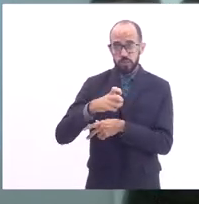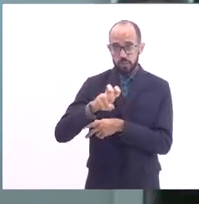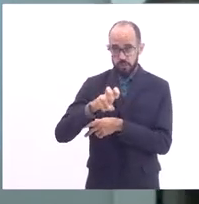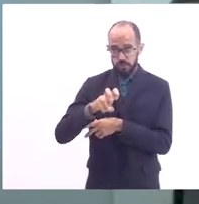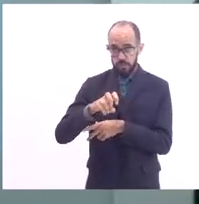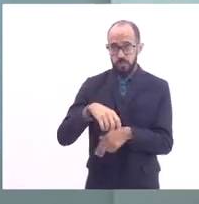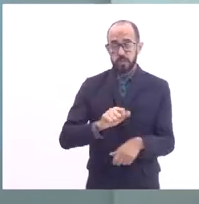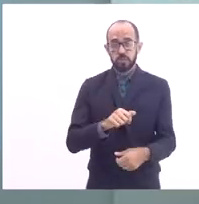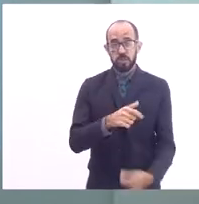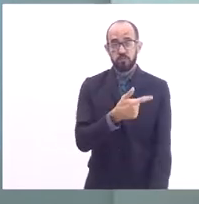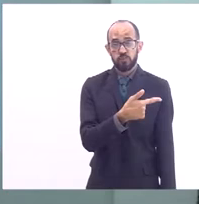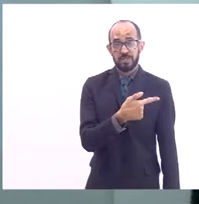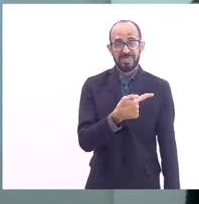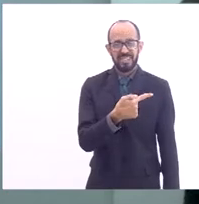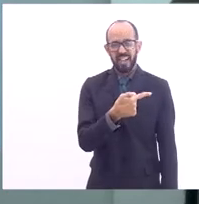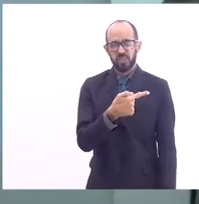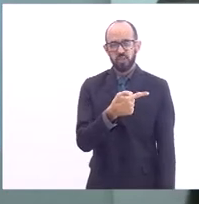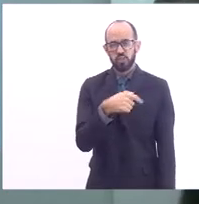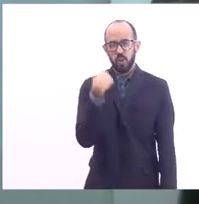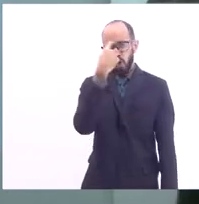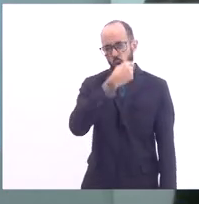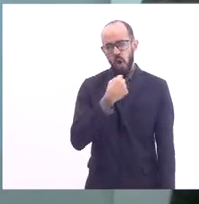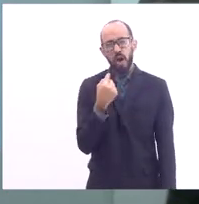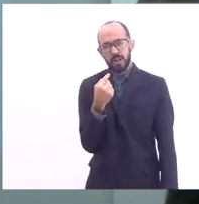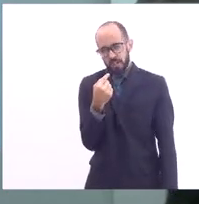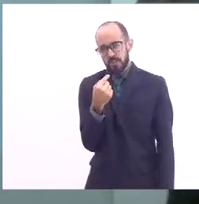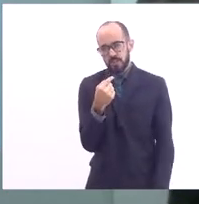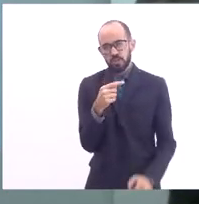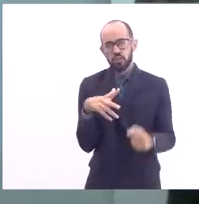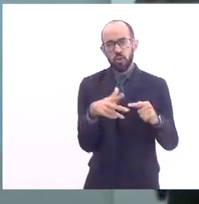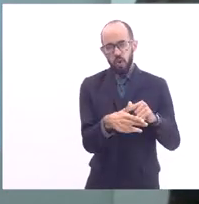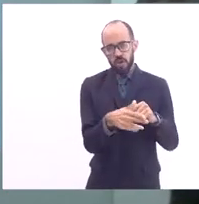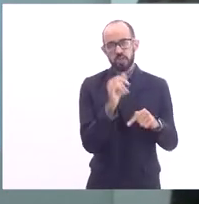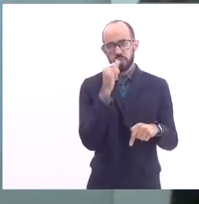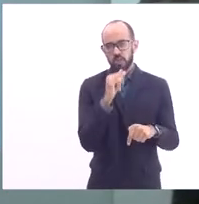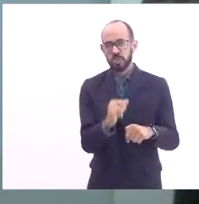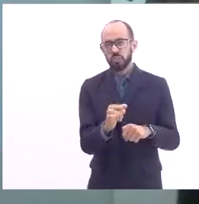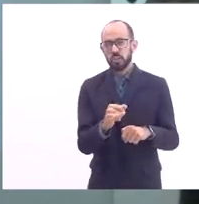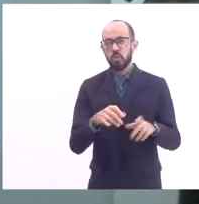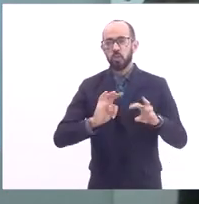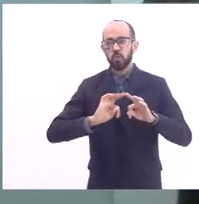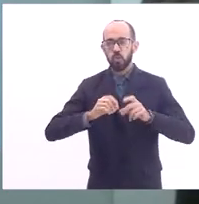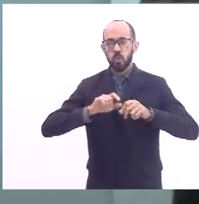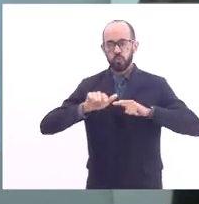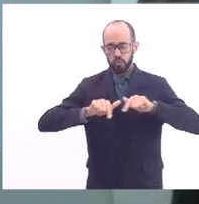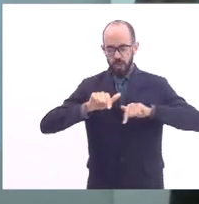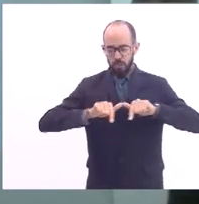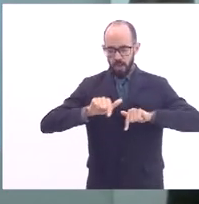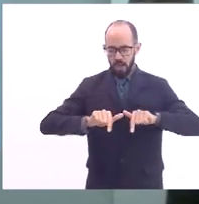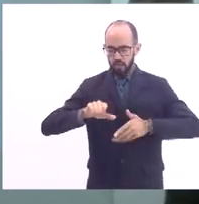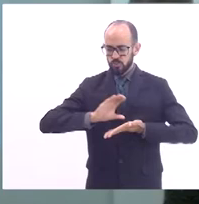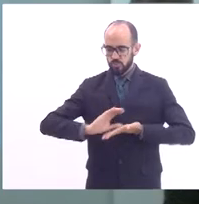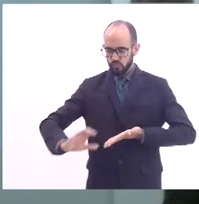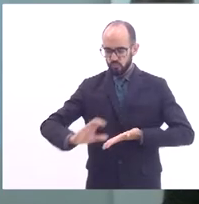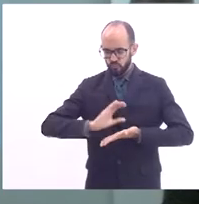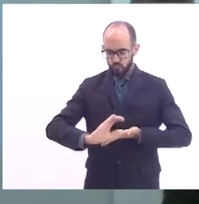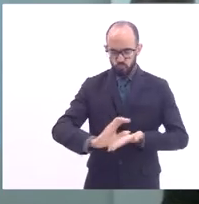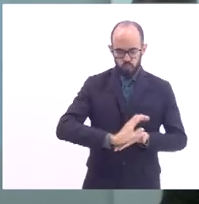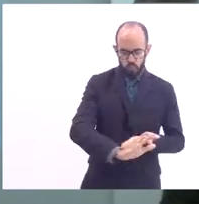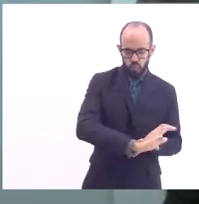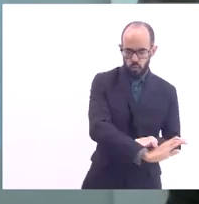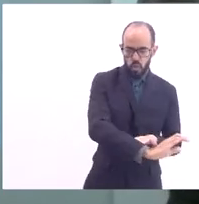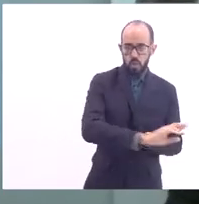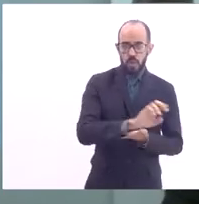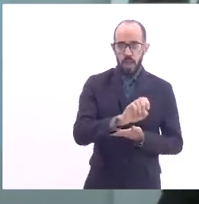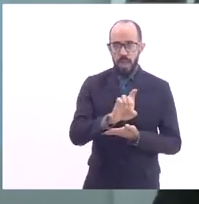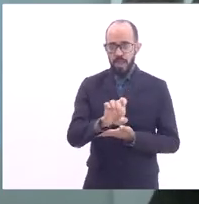27,8 horas de interrupção, né? Com todos os trabalhos que a Enel vem fazendo, com os investimentos que estão sendo alocados em nossa rede, a